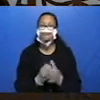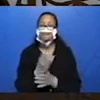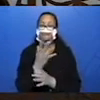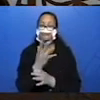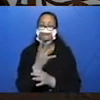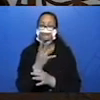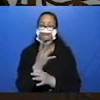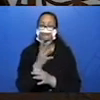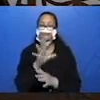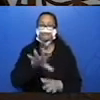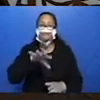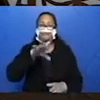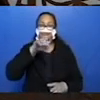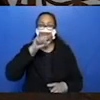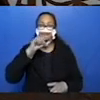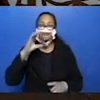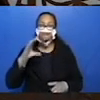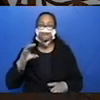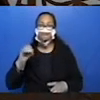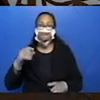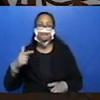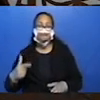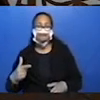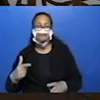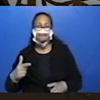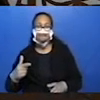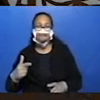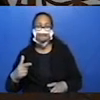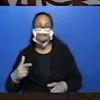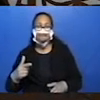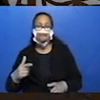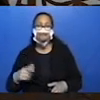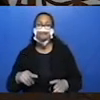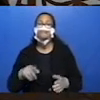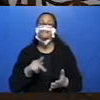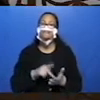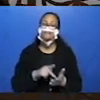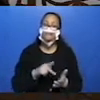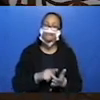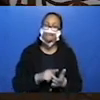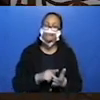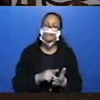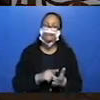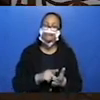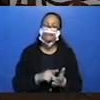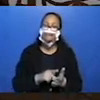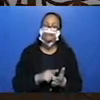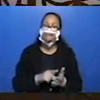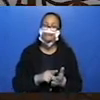Ela respira, ela absorve oxigênio, libera gás carbônico.